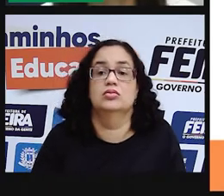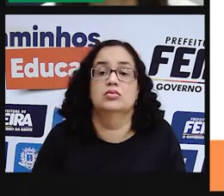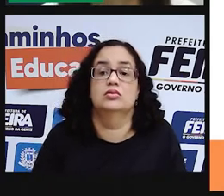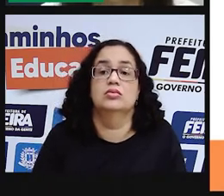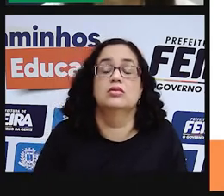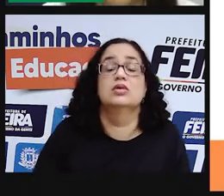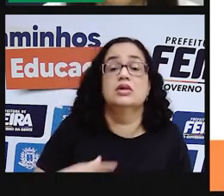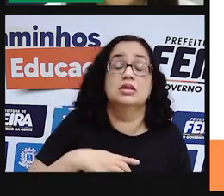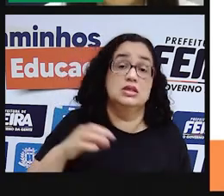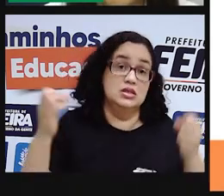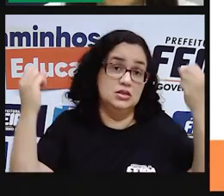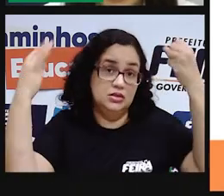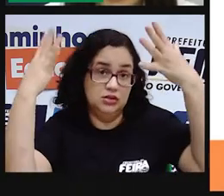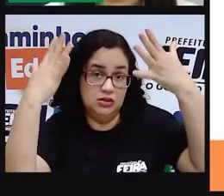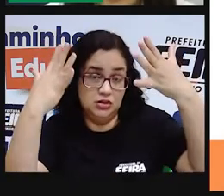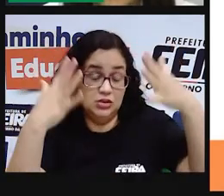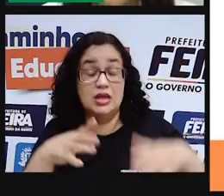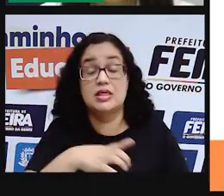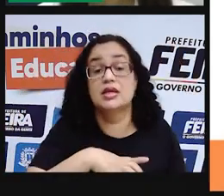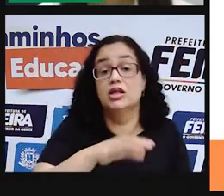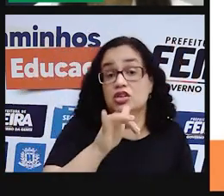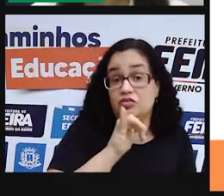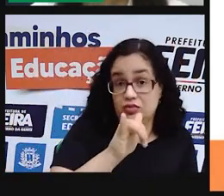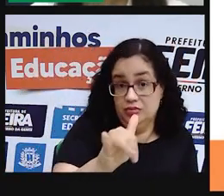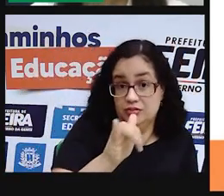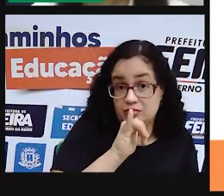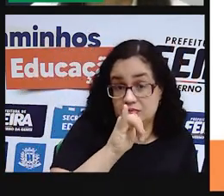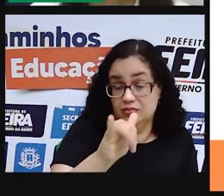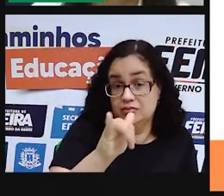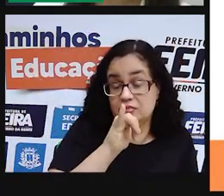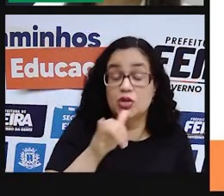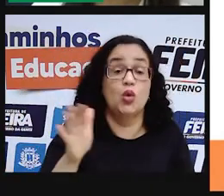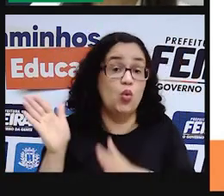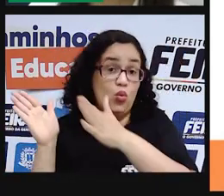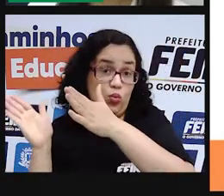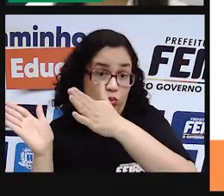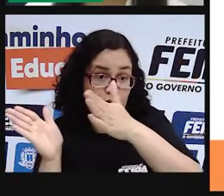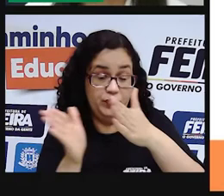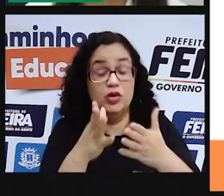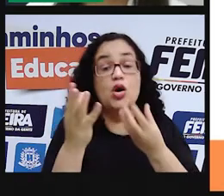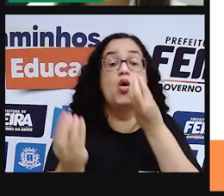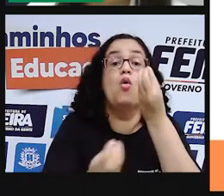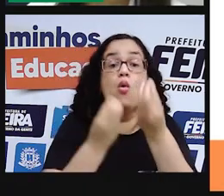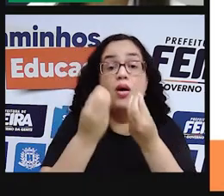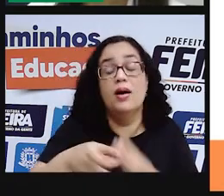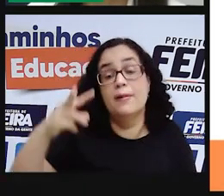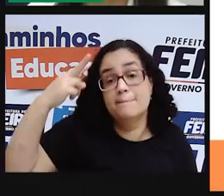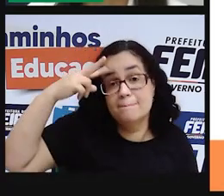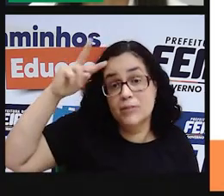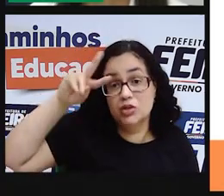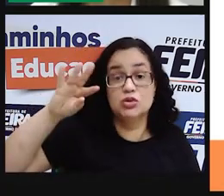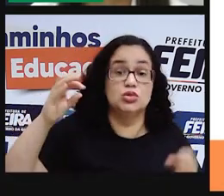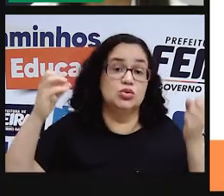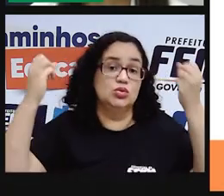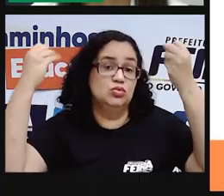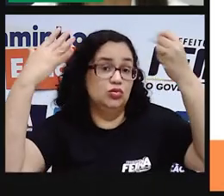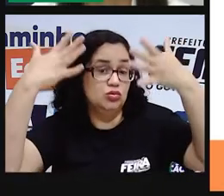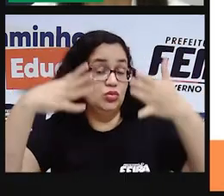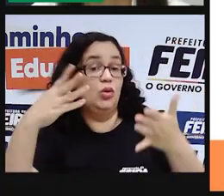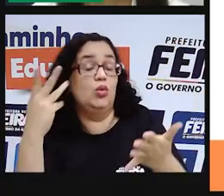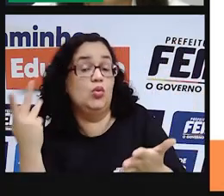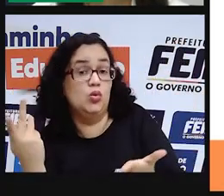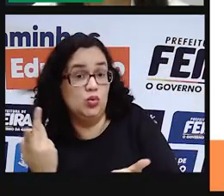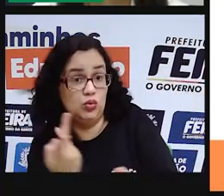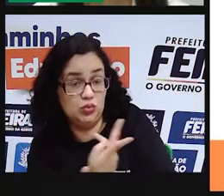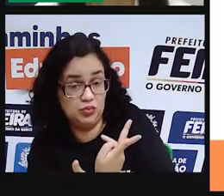Ele descreve algumas informações sobre o enredo, sobre como a história é contada, sobre os acontecimentos,